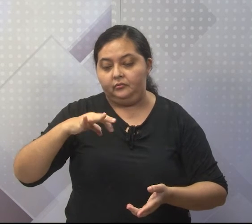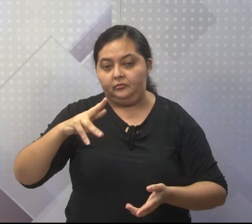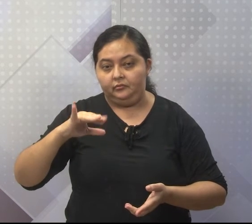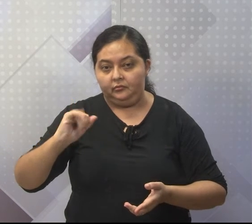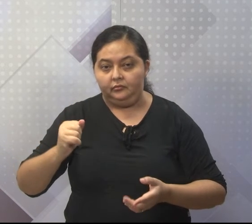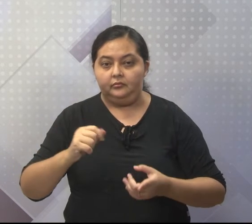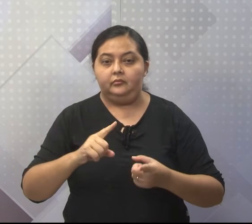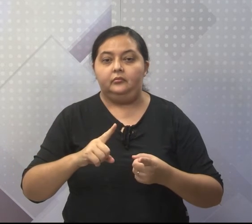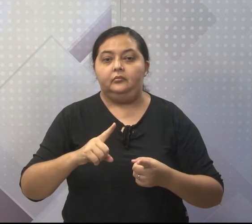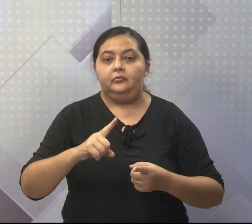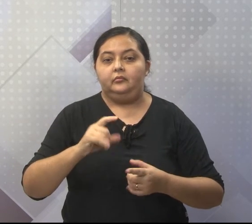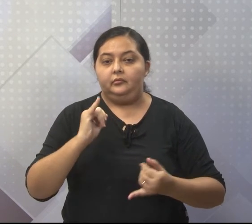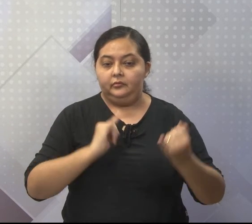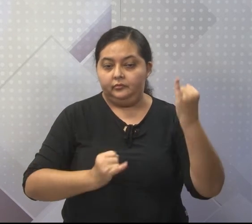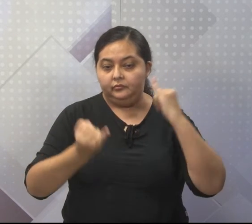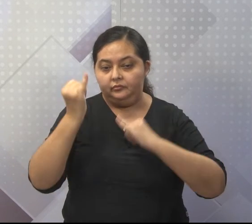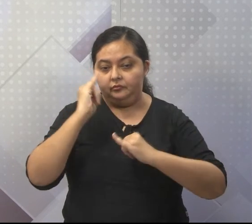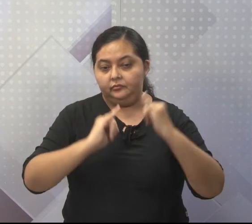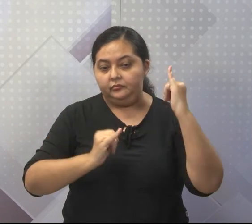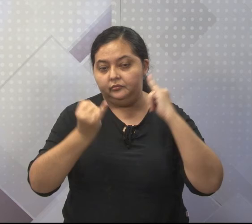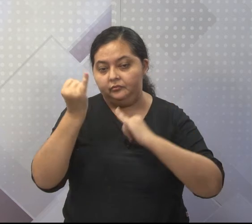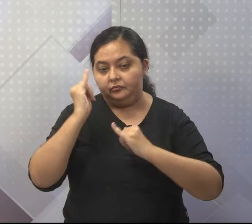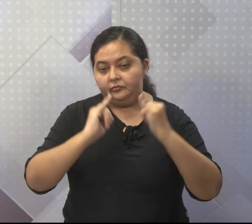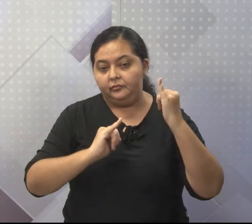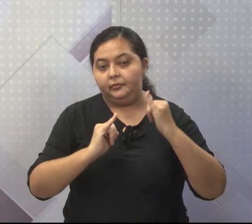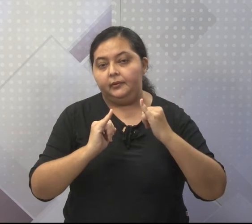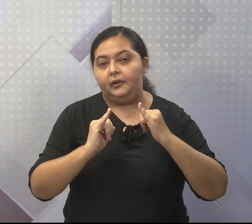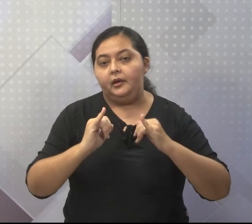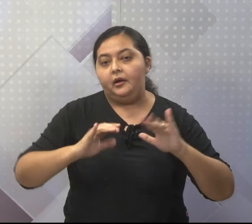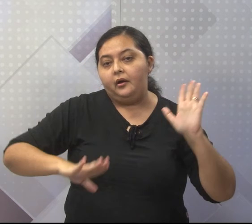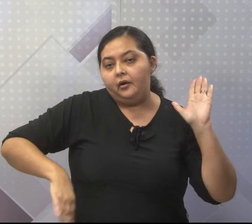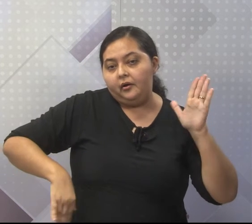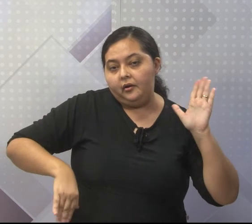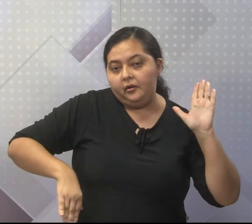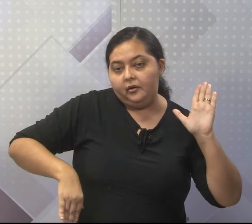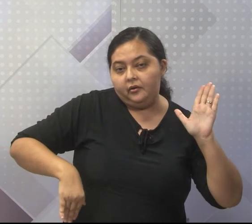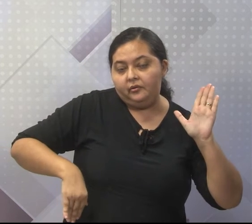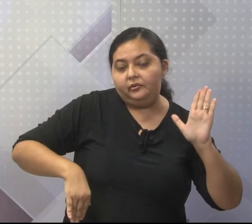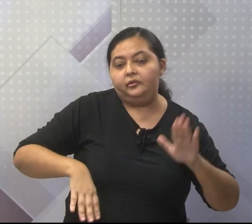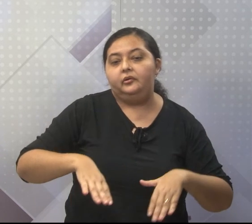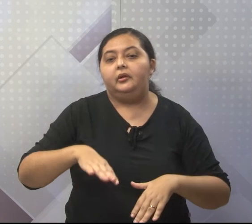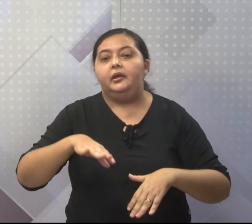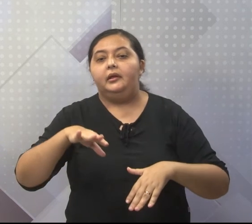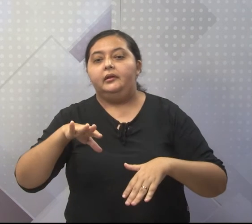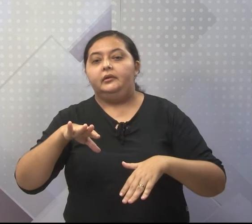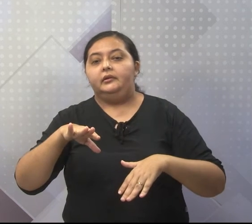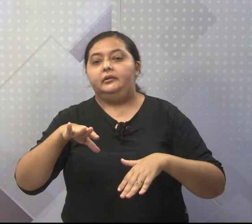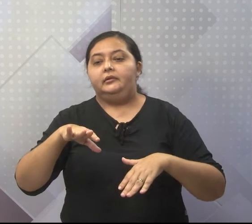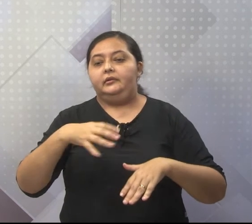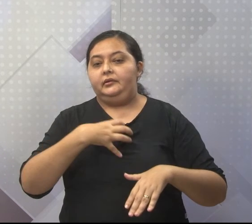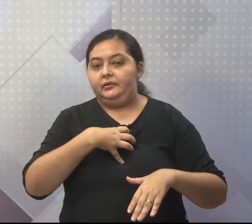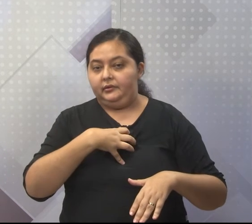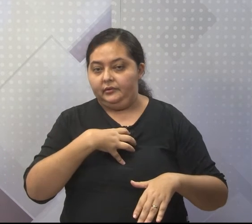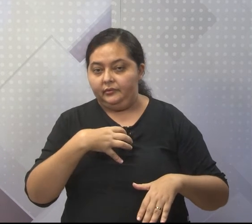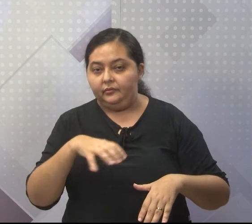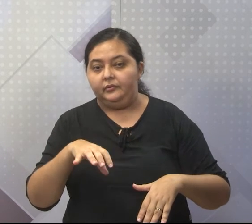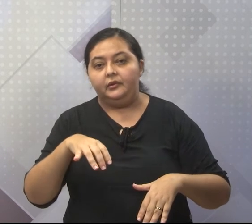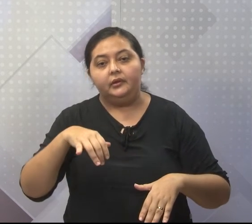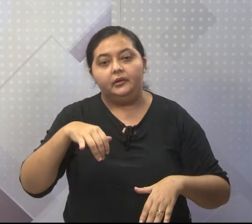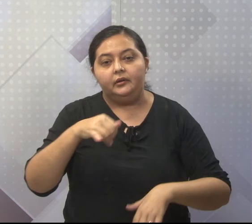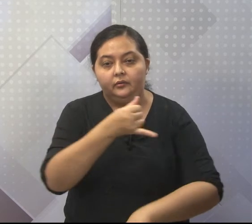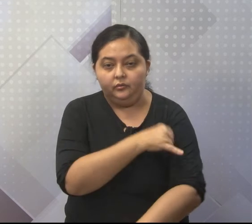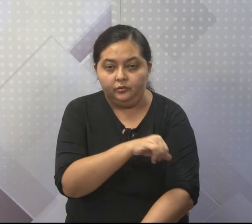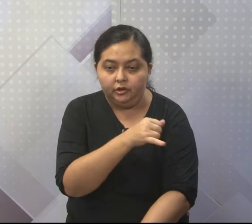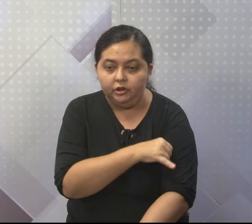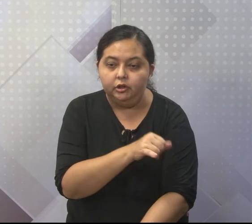industriais vou citar como exemplo aqui o litoral nordestino a gente tem Salvador tem Recife tem também Rio de